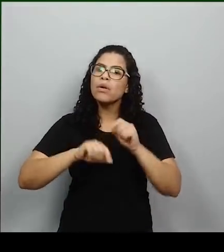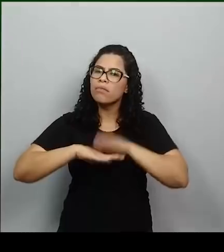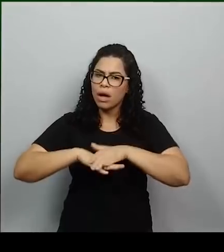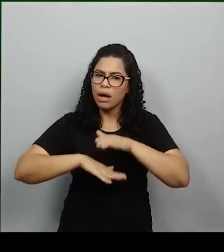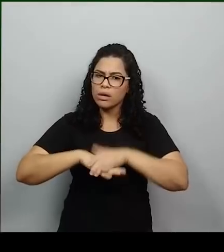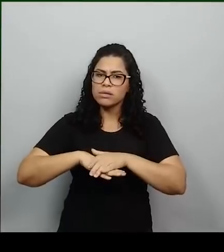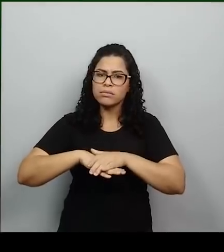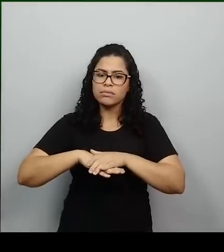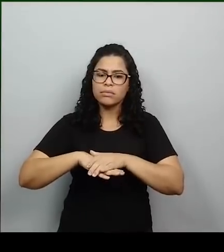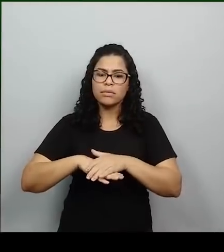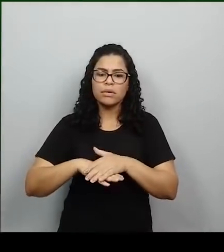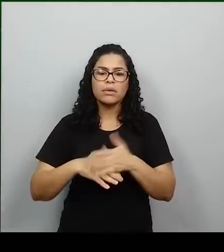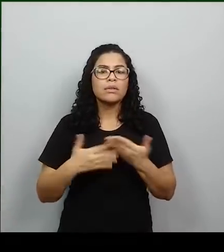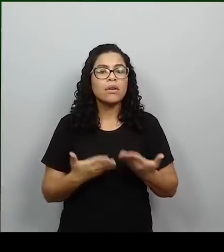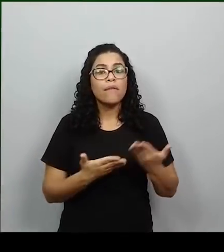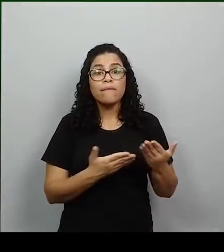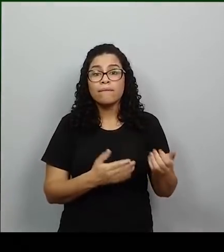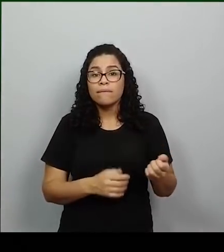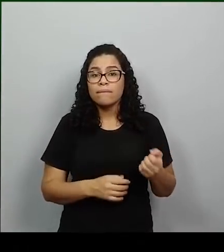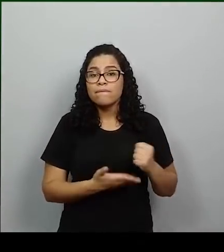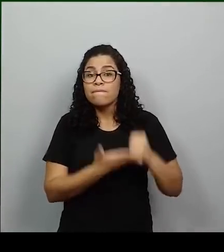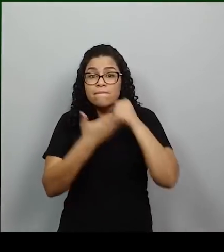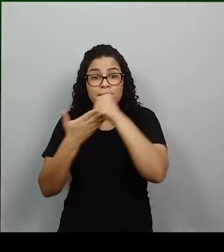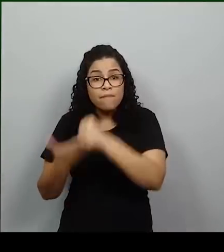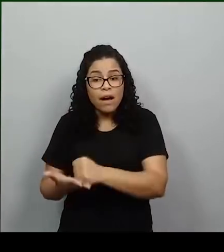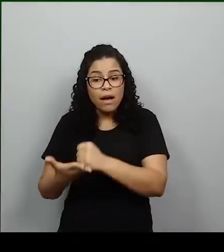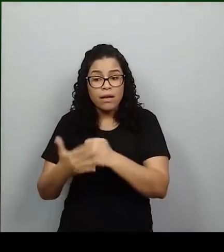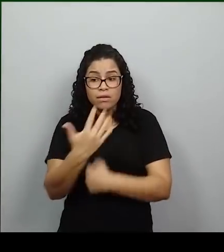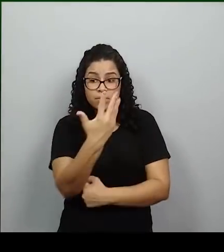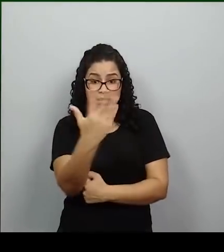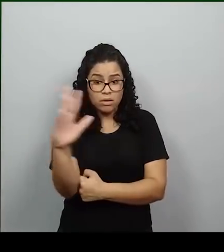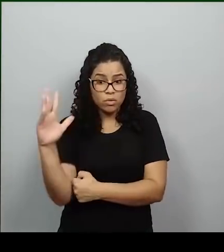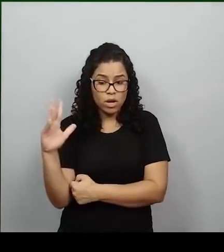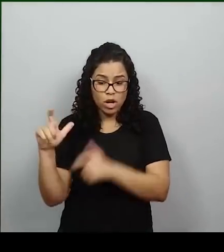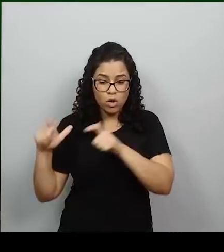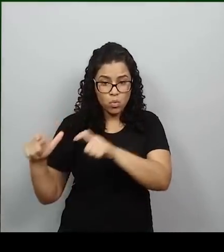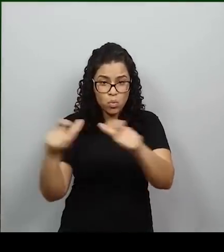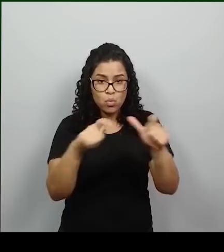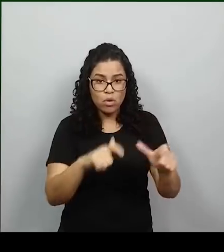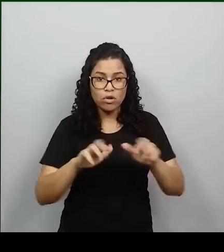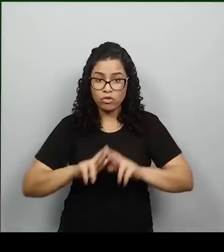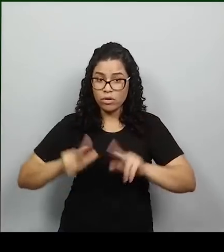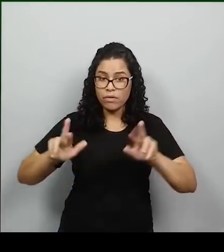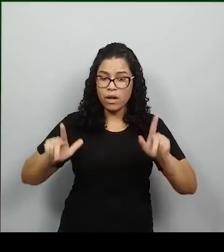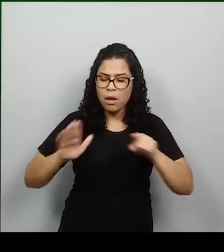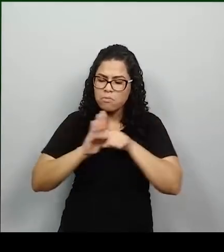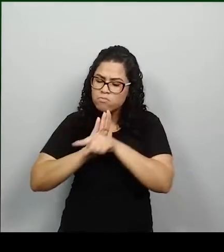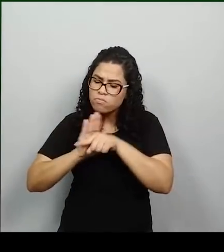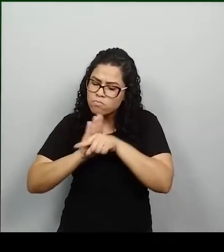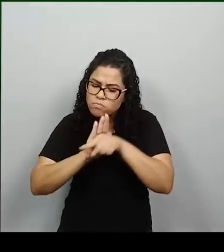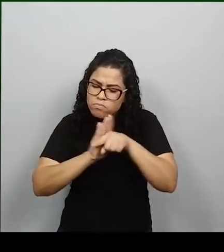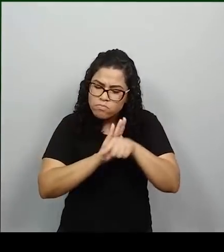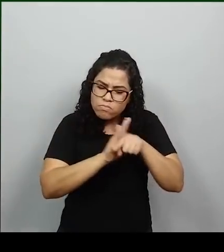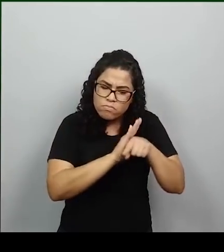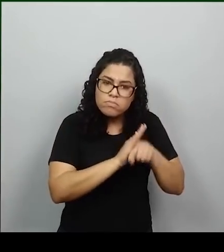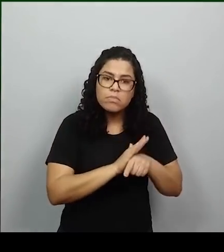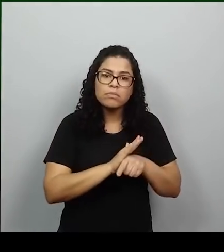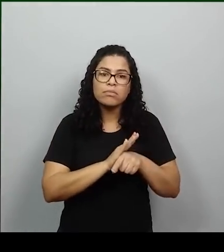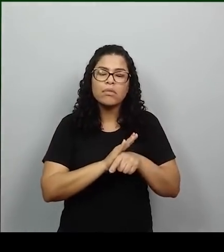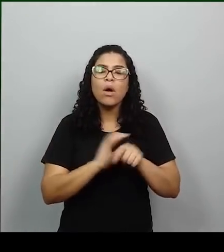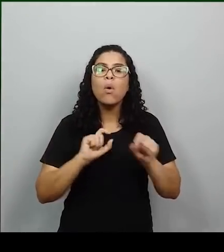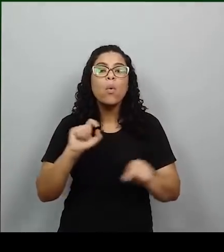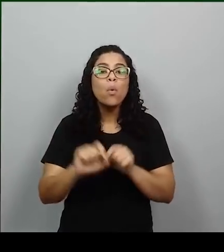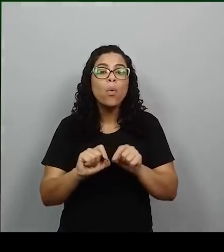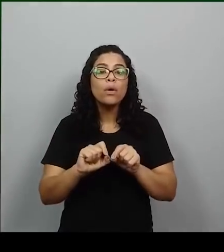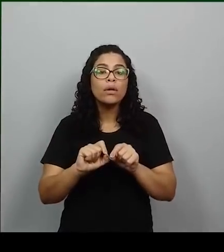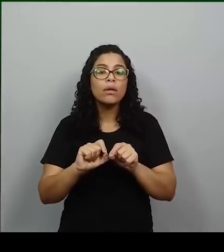faz, né? Ele vai até a natureza, até as diferentes regiões e investiga, ele faz uma pesquisa sobre o que